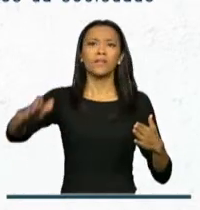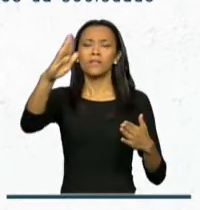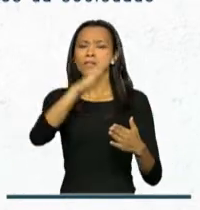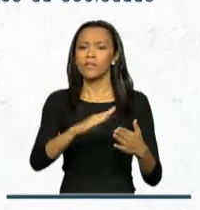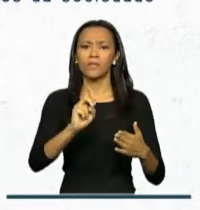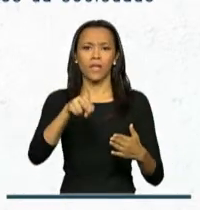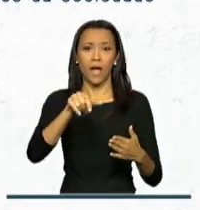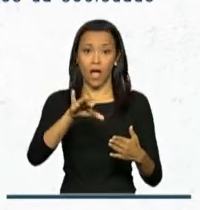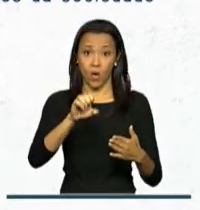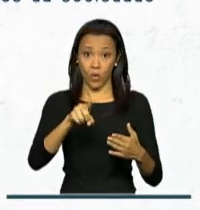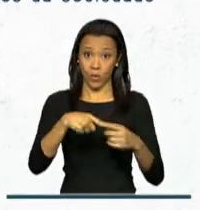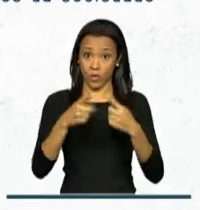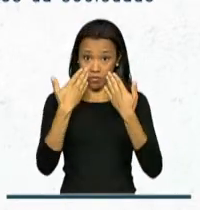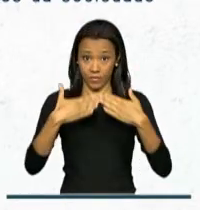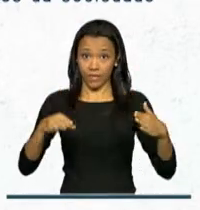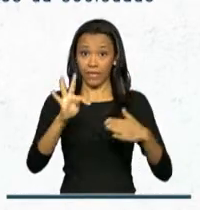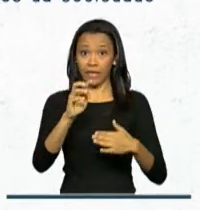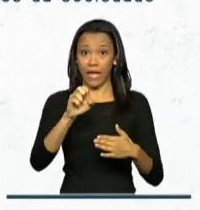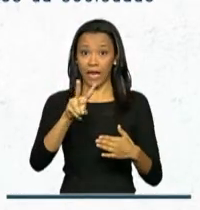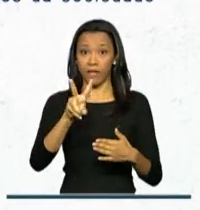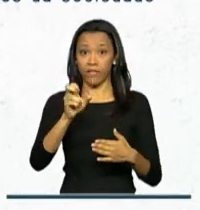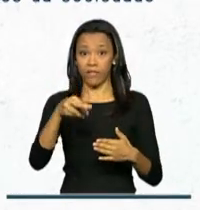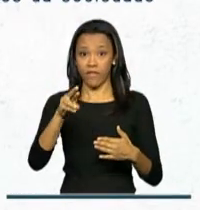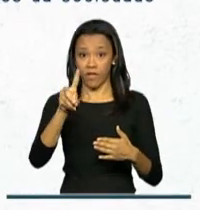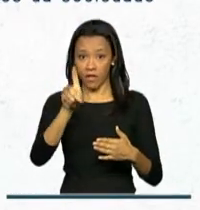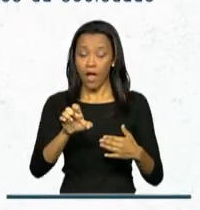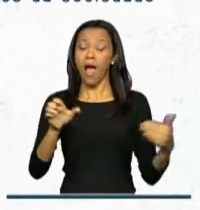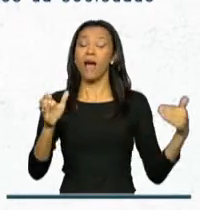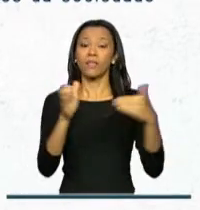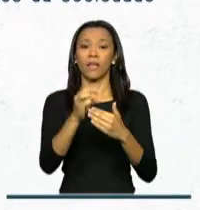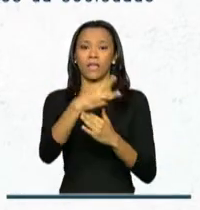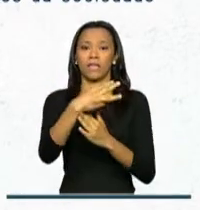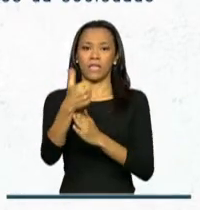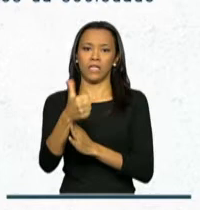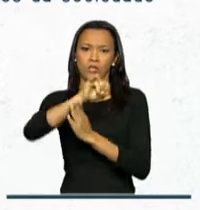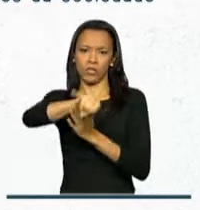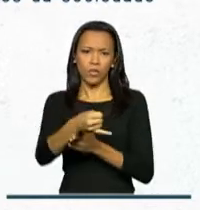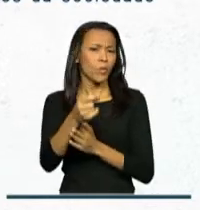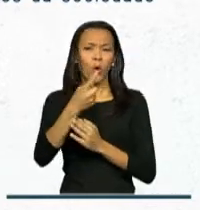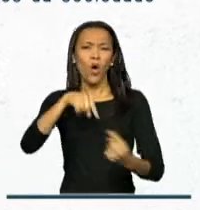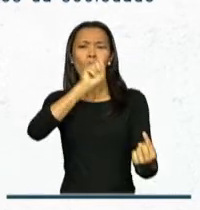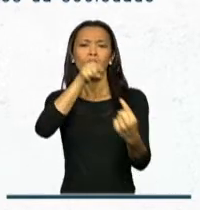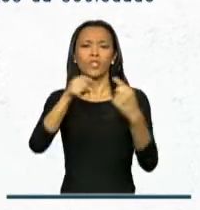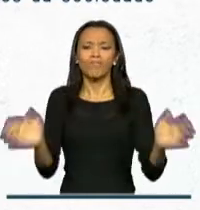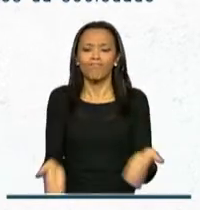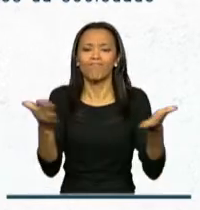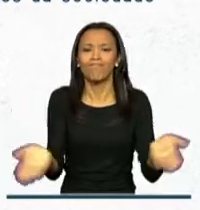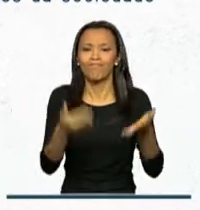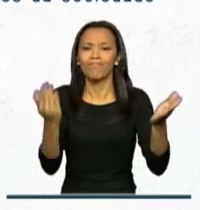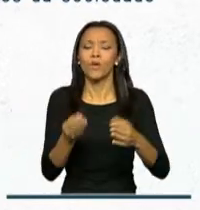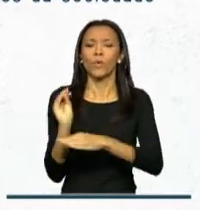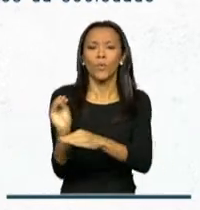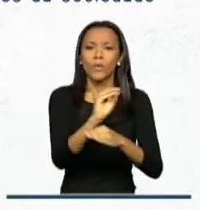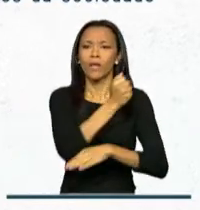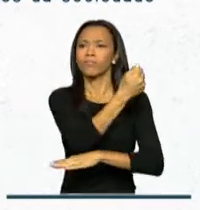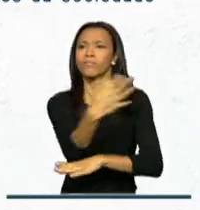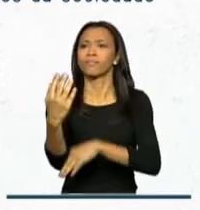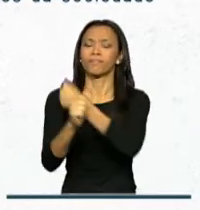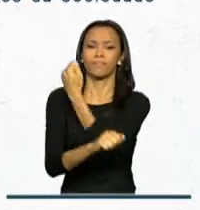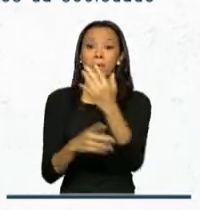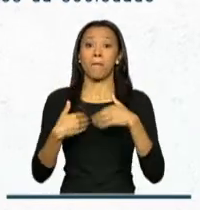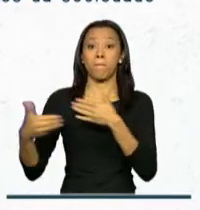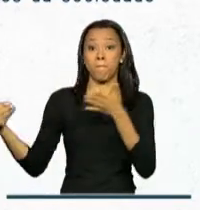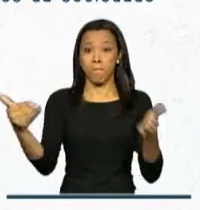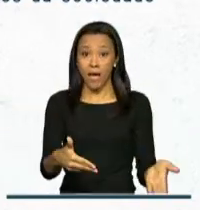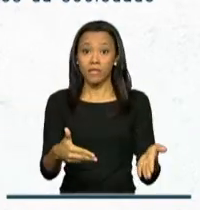Independente do Circuito Tela Verde até 31 de janeiro. A ideia é estimular atividades de educação ambiental,